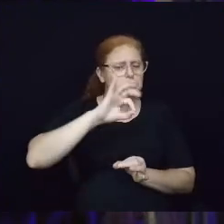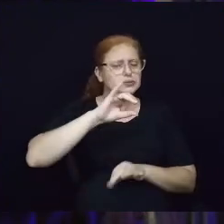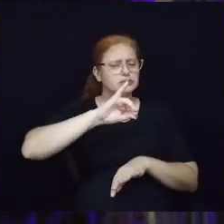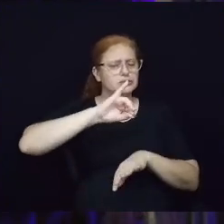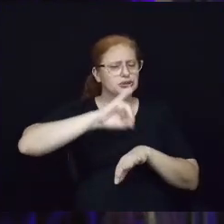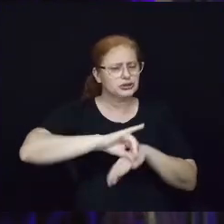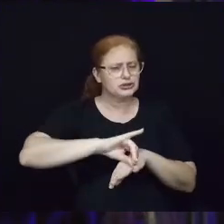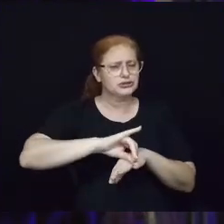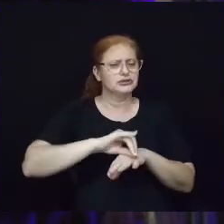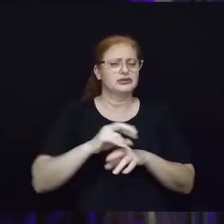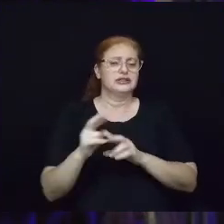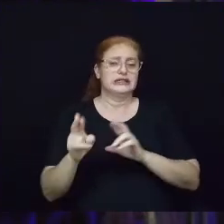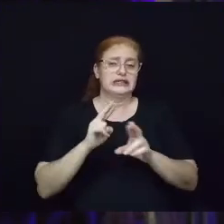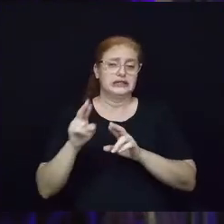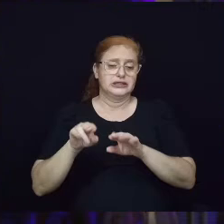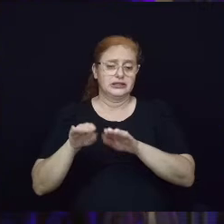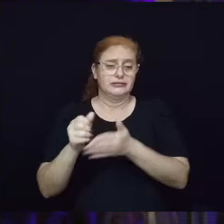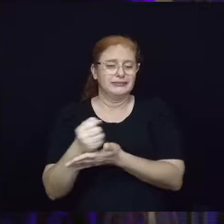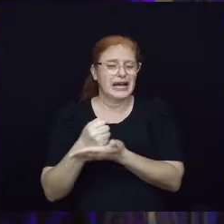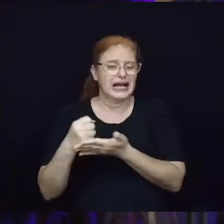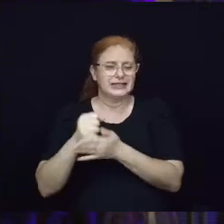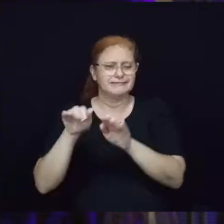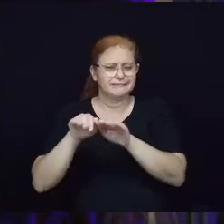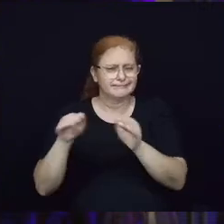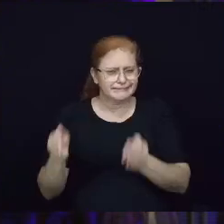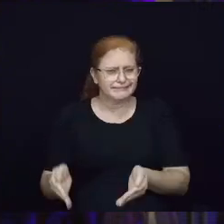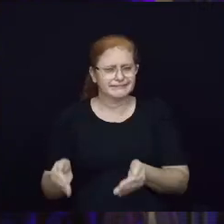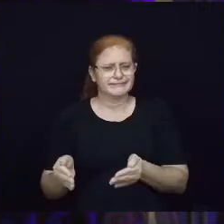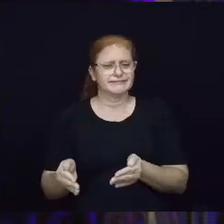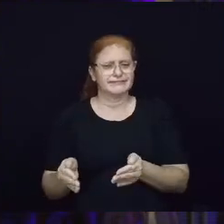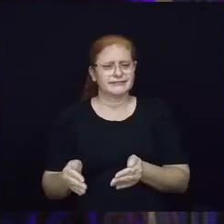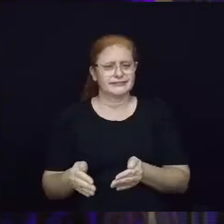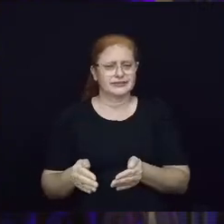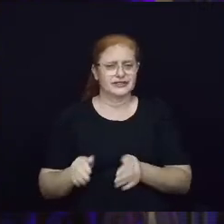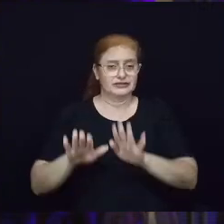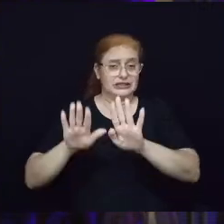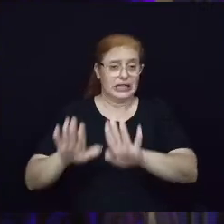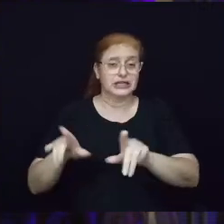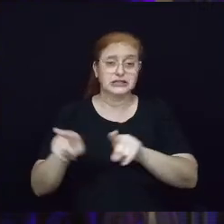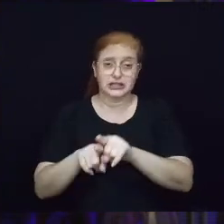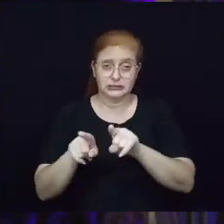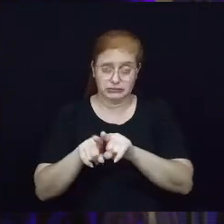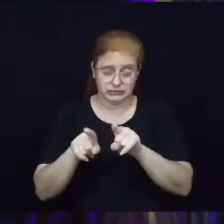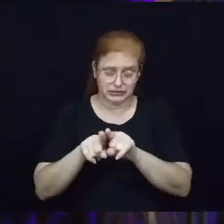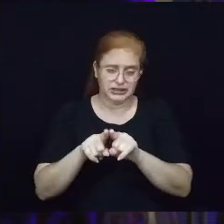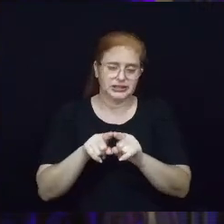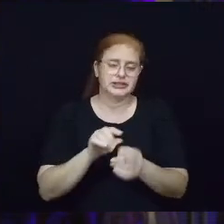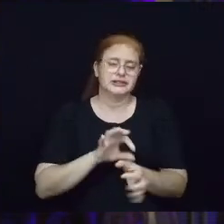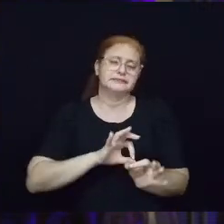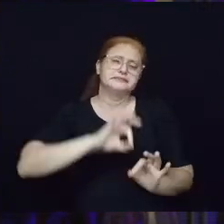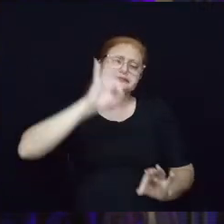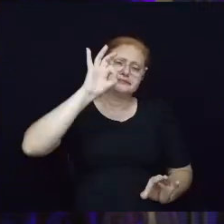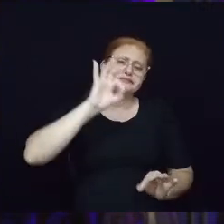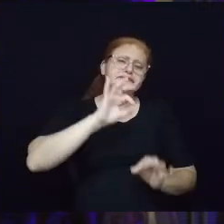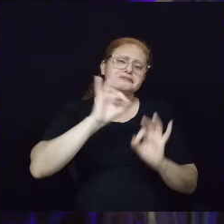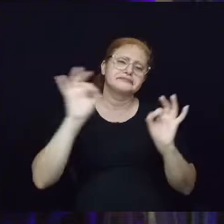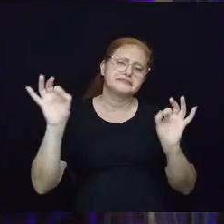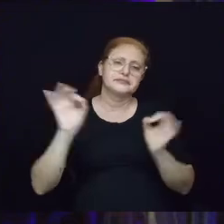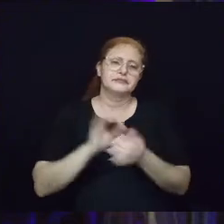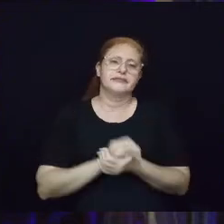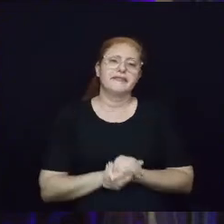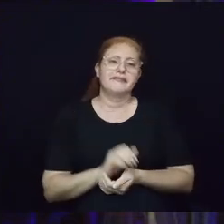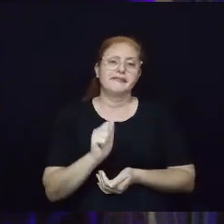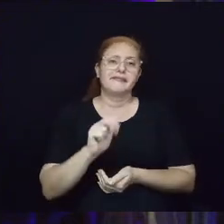dessa peça em relação à base onde ela ia ficar apoiada também em proporção áurea, e